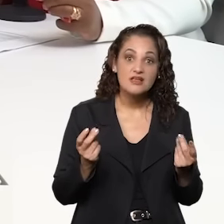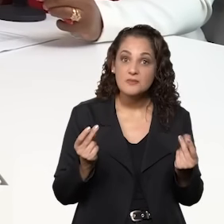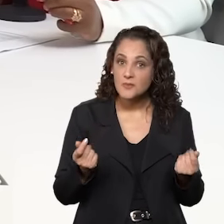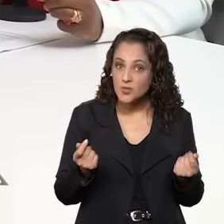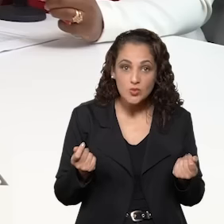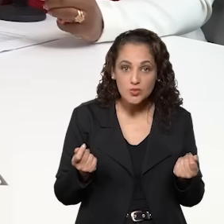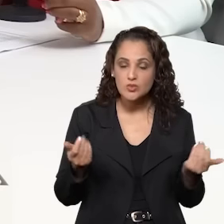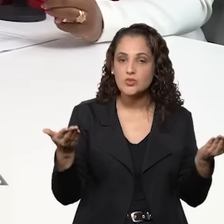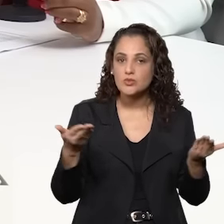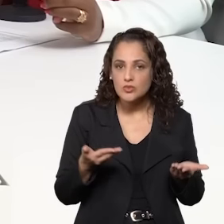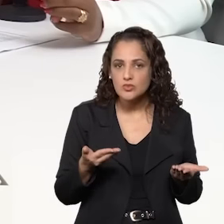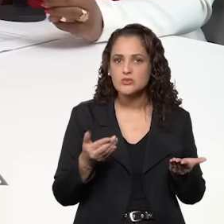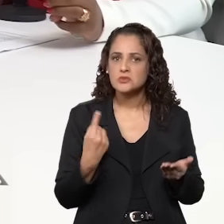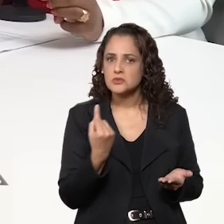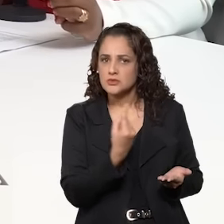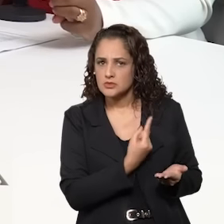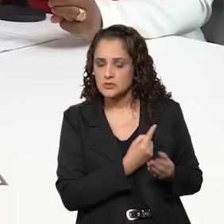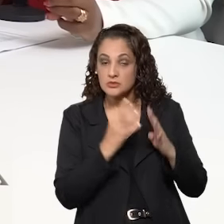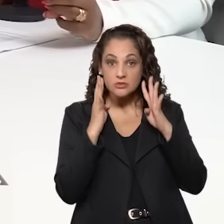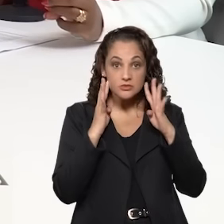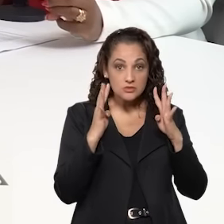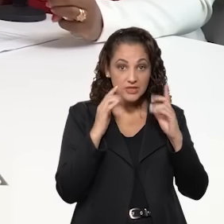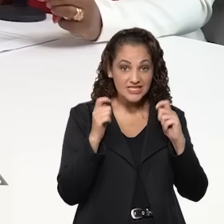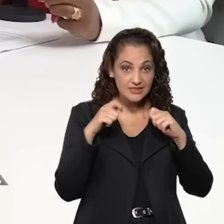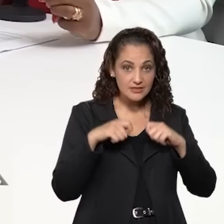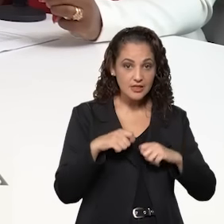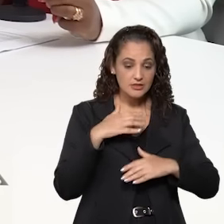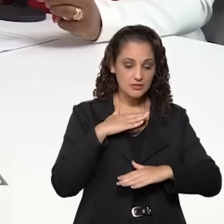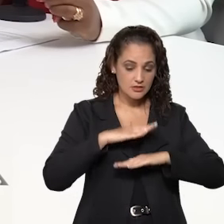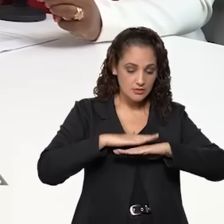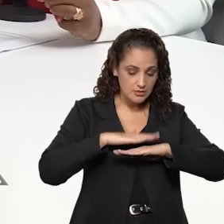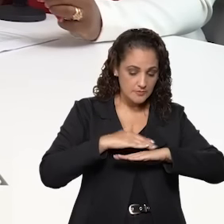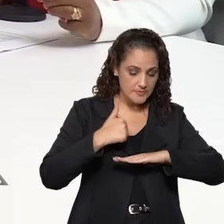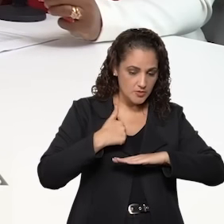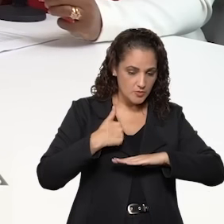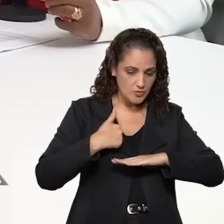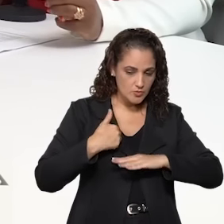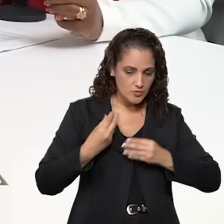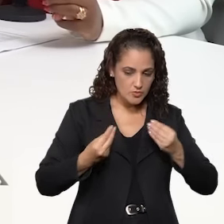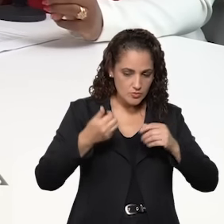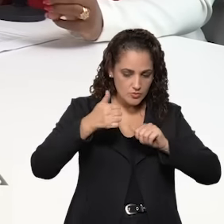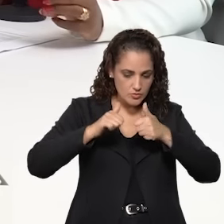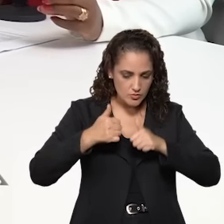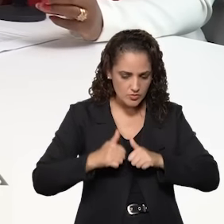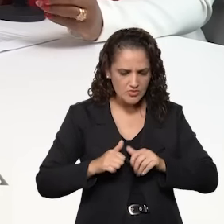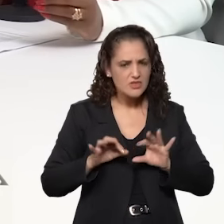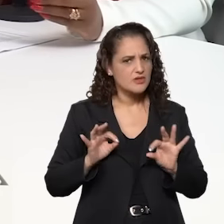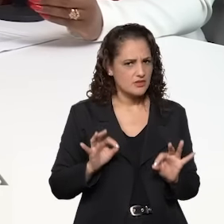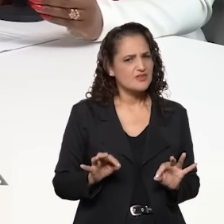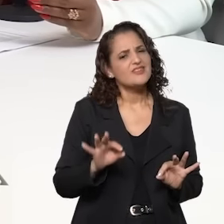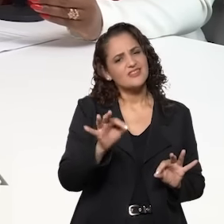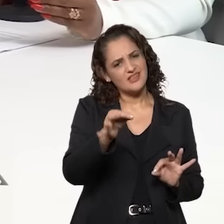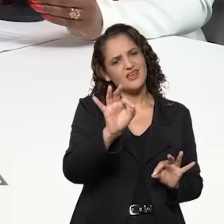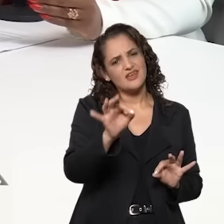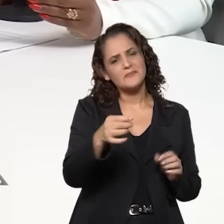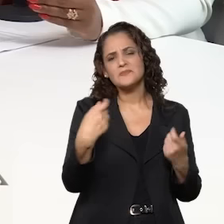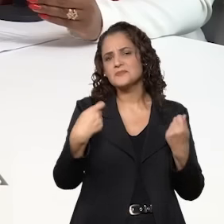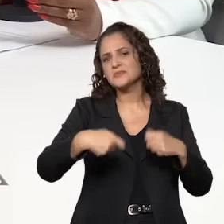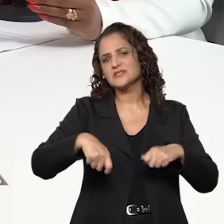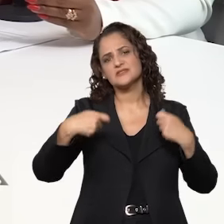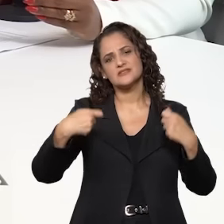atos É no mínimo justo né É mais do que necessário e é super importante e ainda sobre o que você